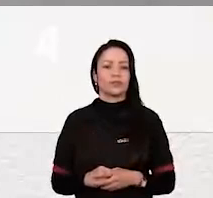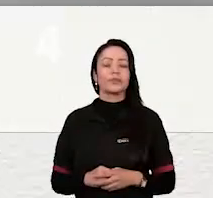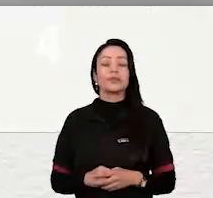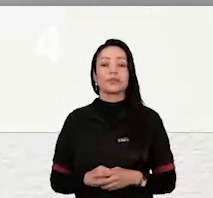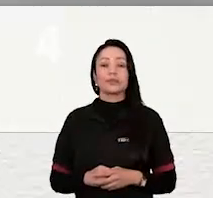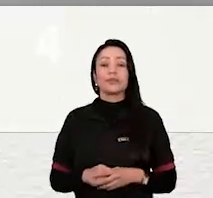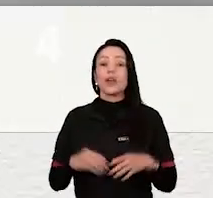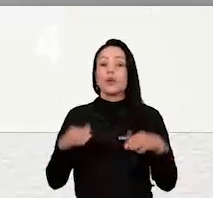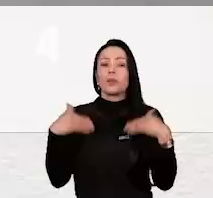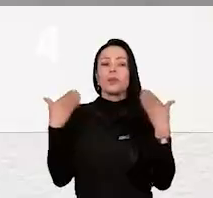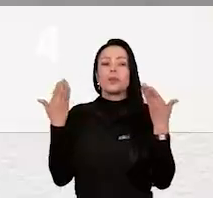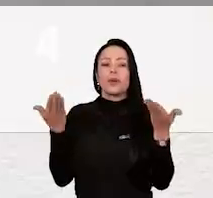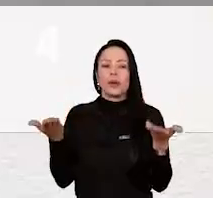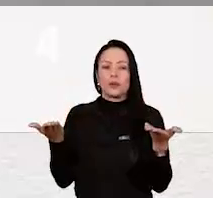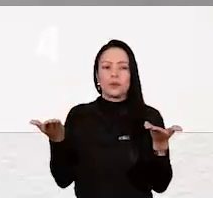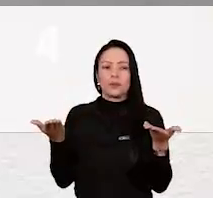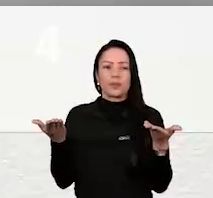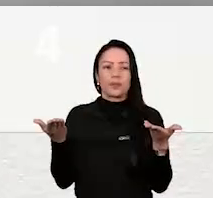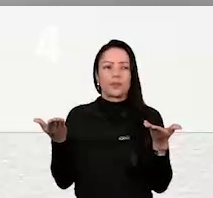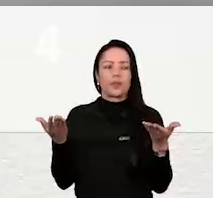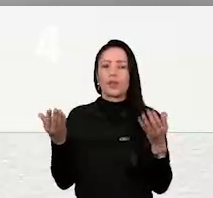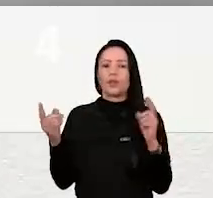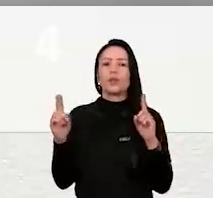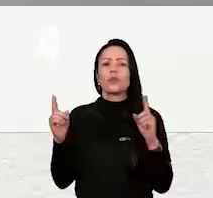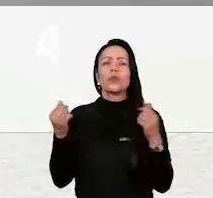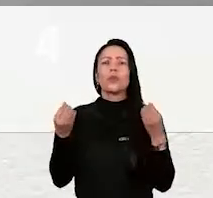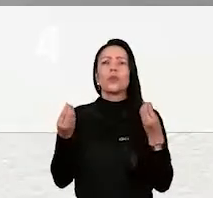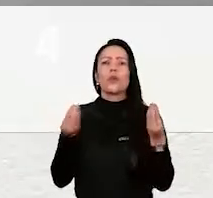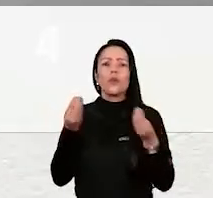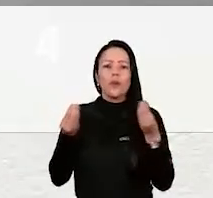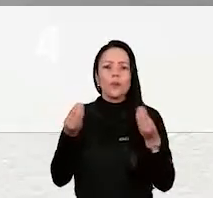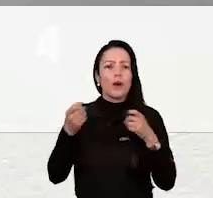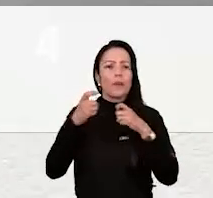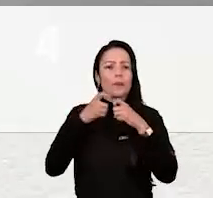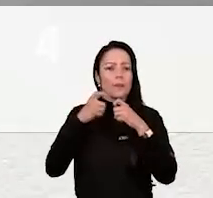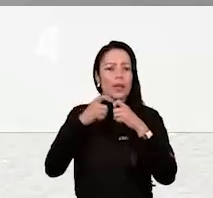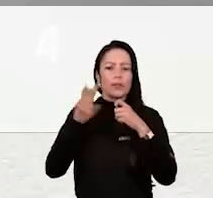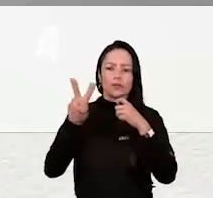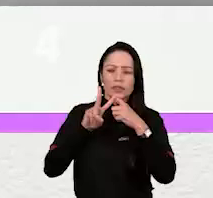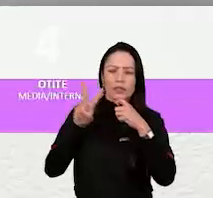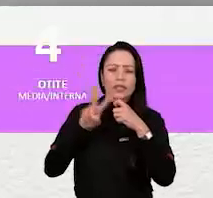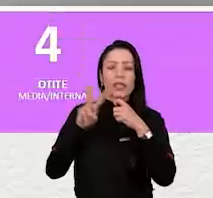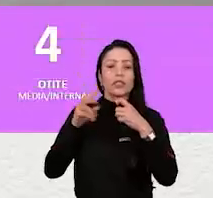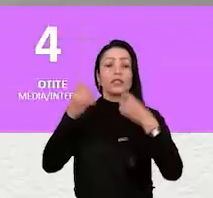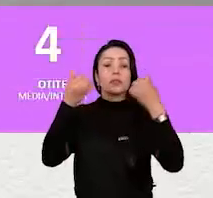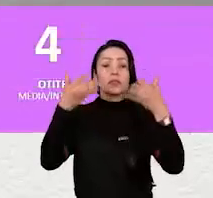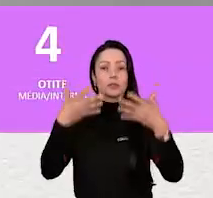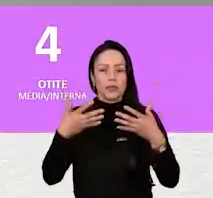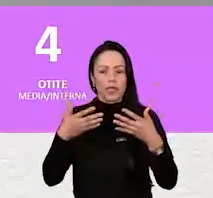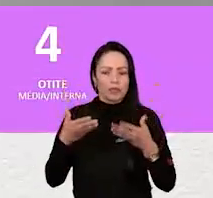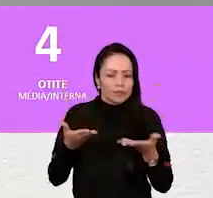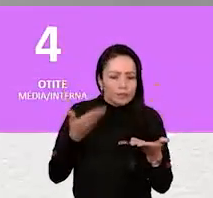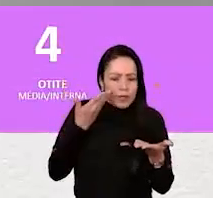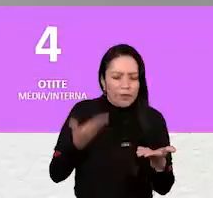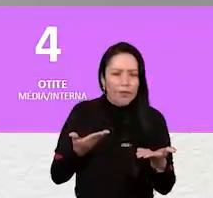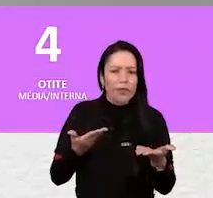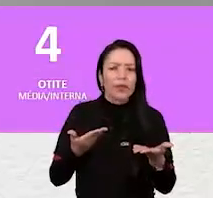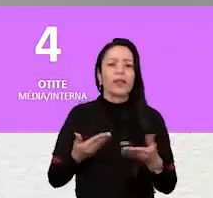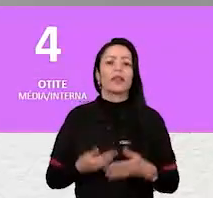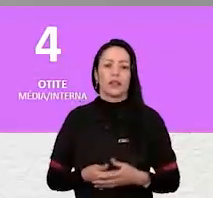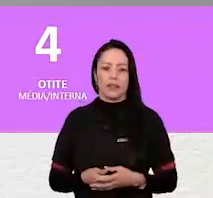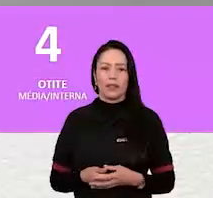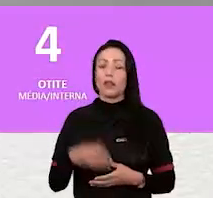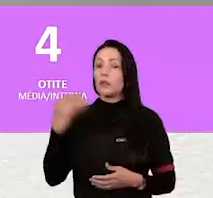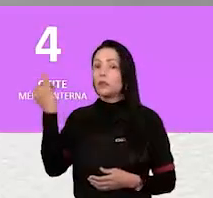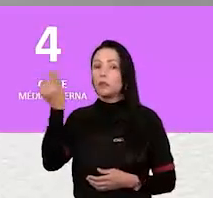né? Qual é o posicionamento da gente em termos de abordagem desses pacientes? Uma coisa